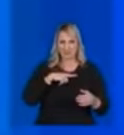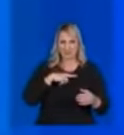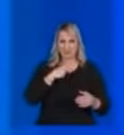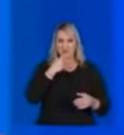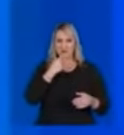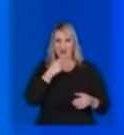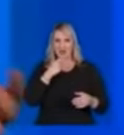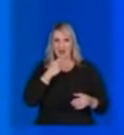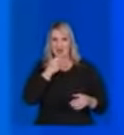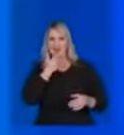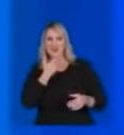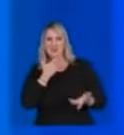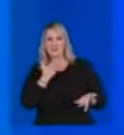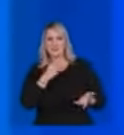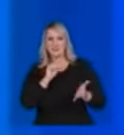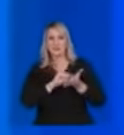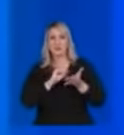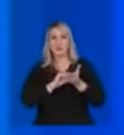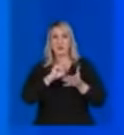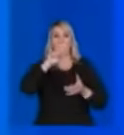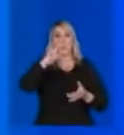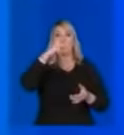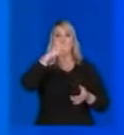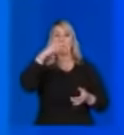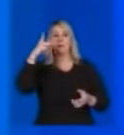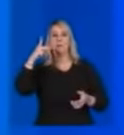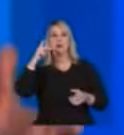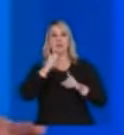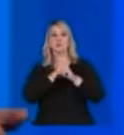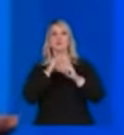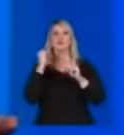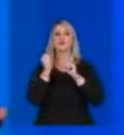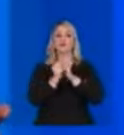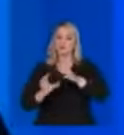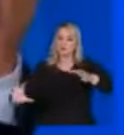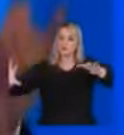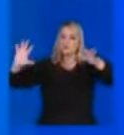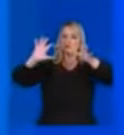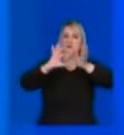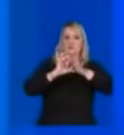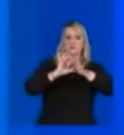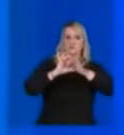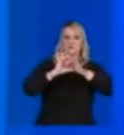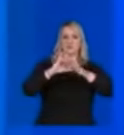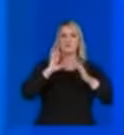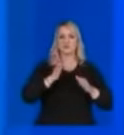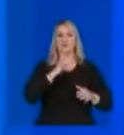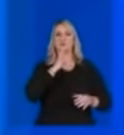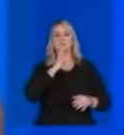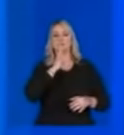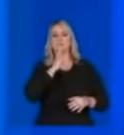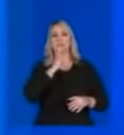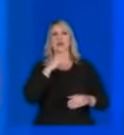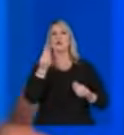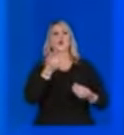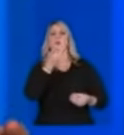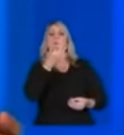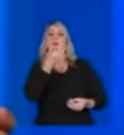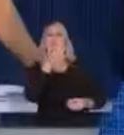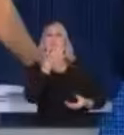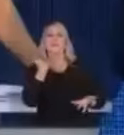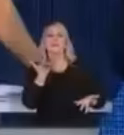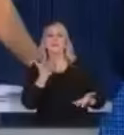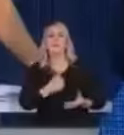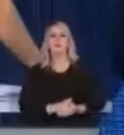fala crítica é o seguinte que faltou a up social aliada a né Que nós conhecemos Qual a sua opinião